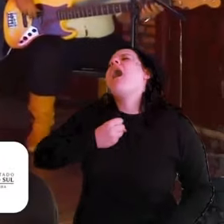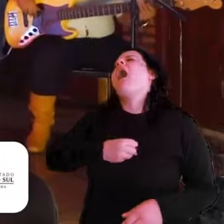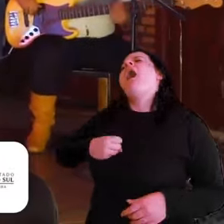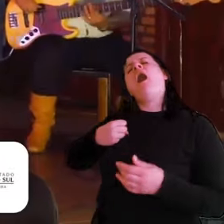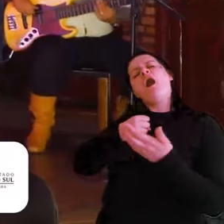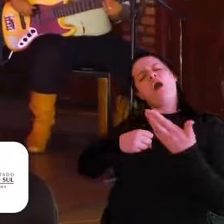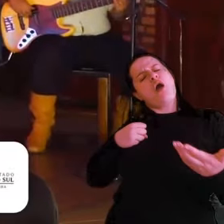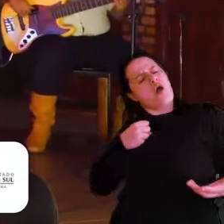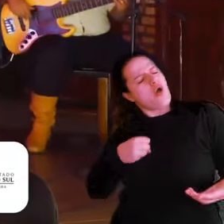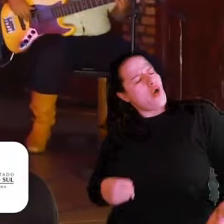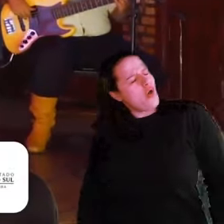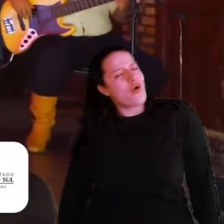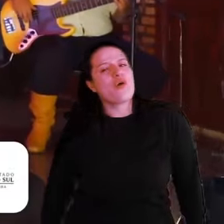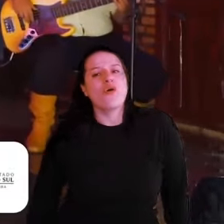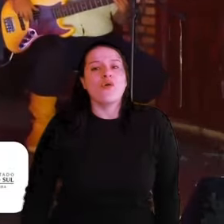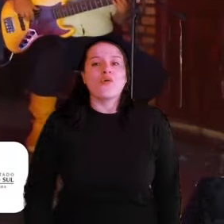velho. Saudade.